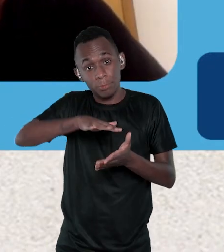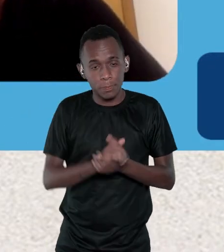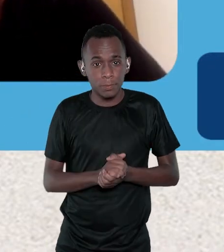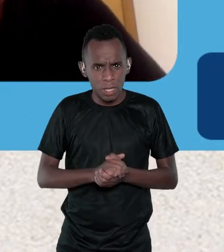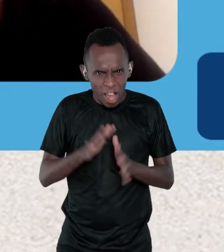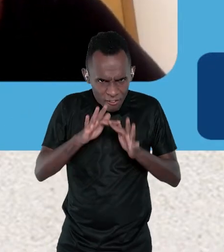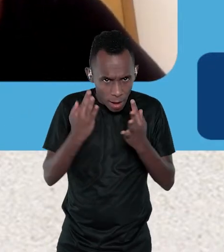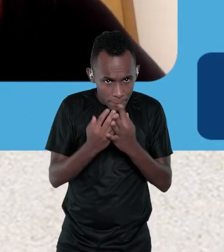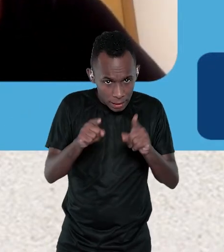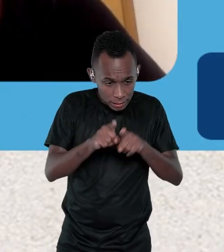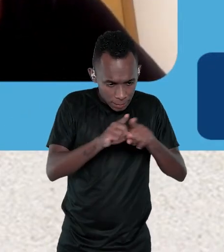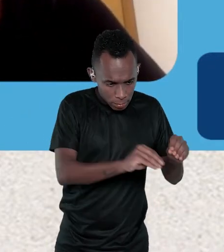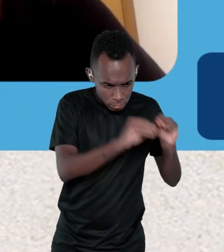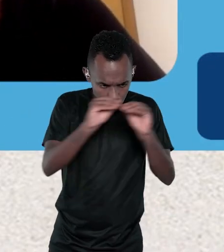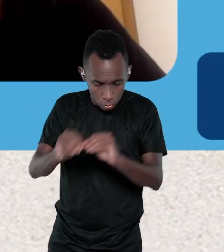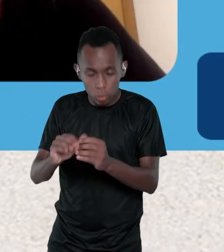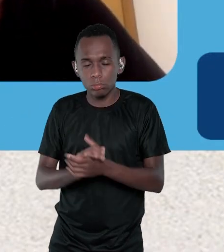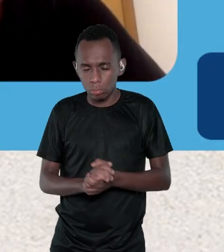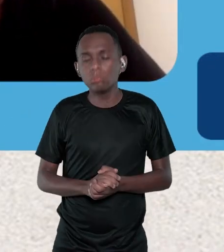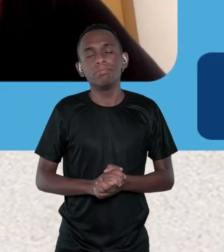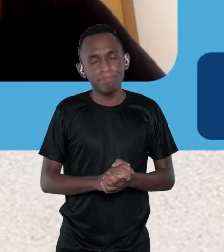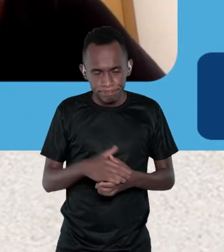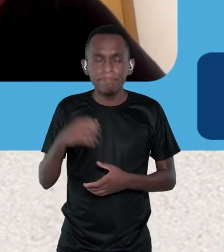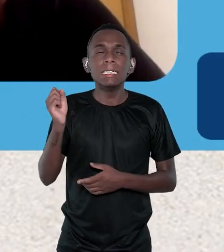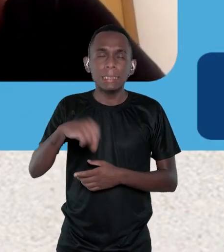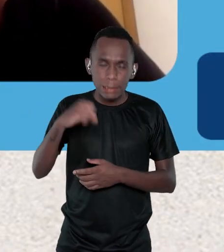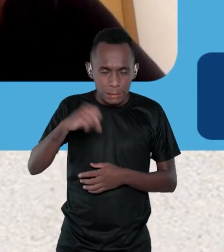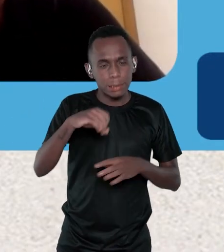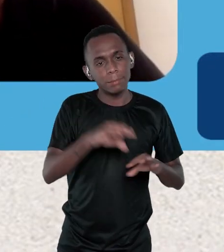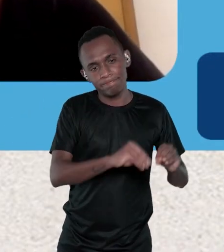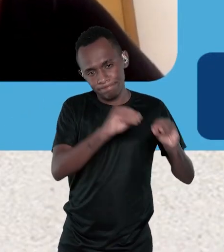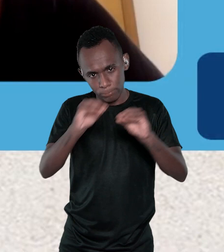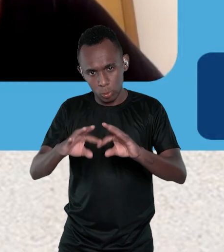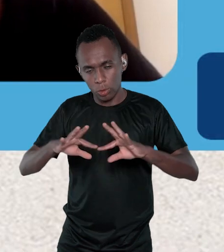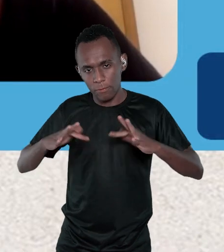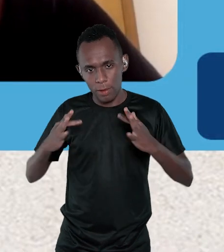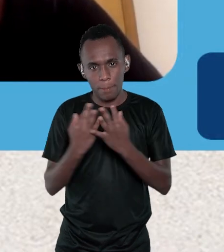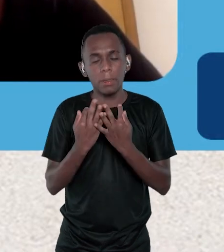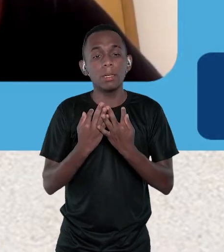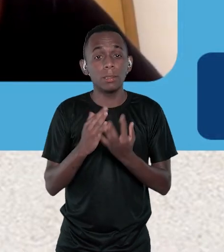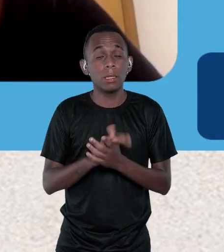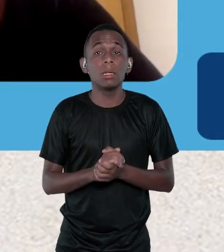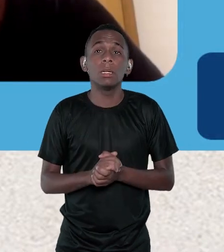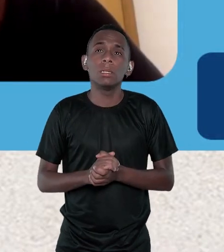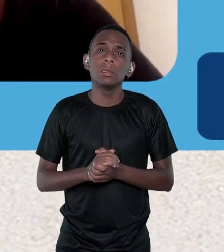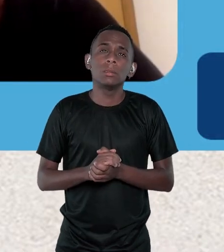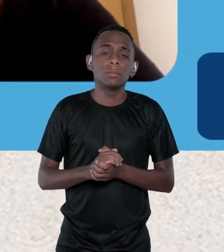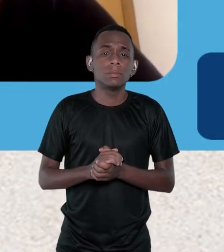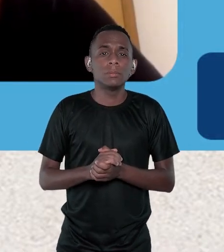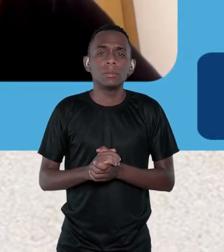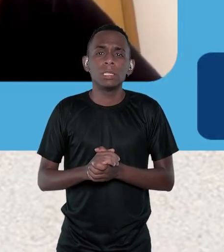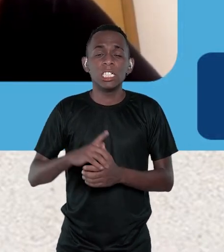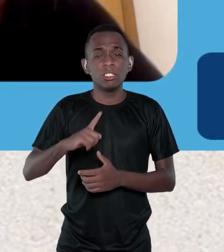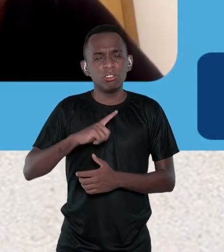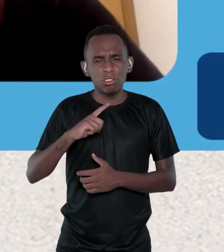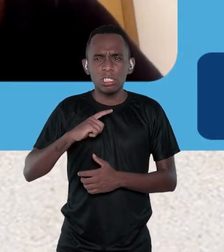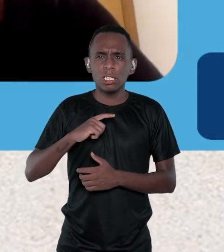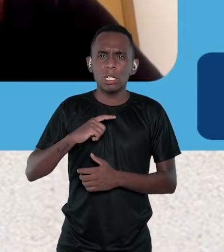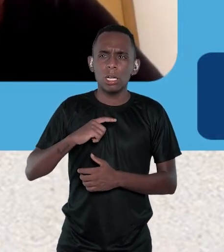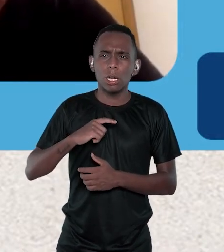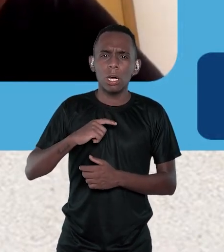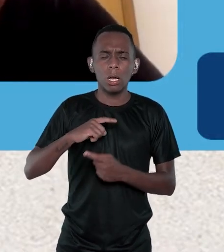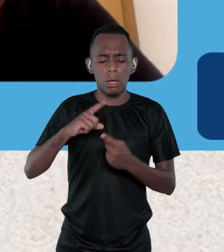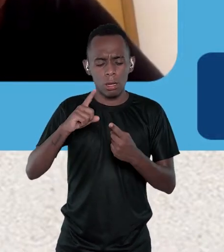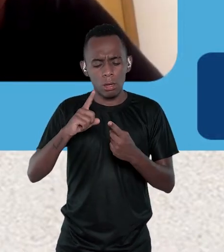dizer. Sua família toda mudou, Murilo? Sim. A essa época, nós éramos 3